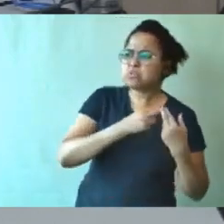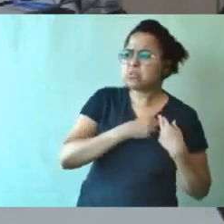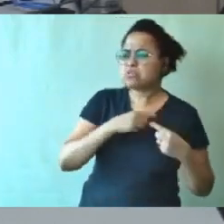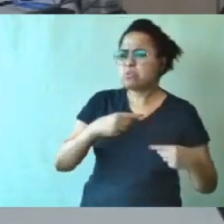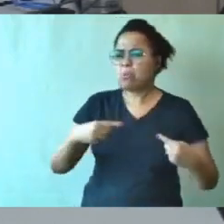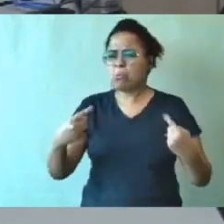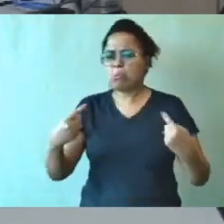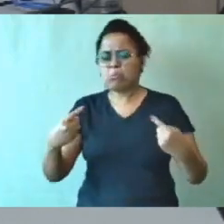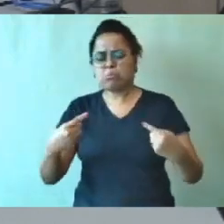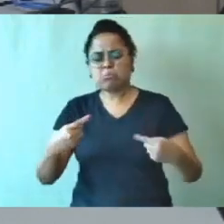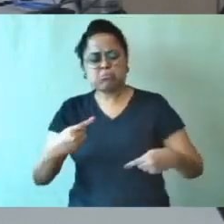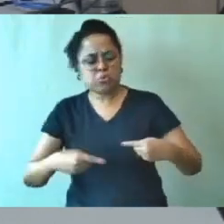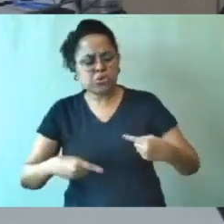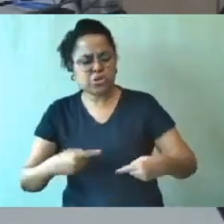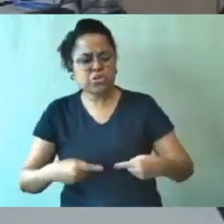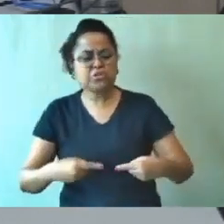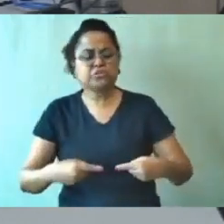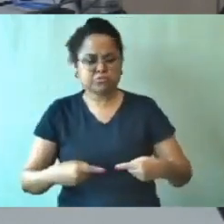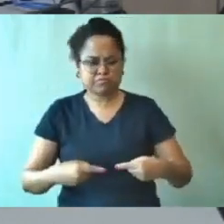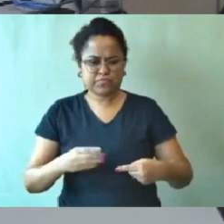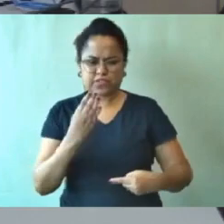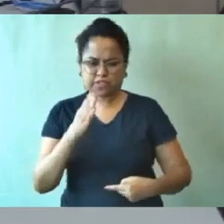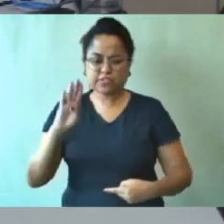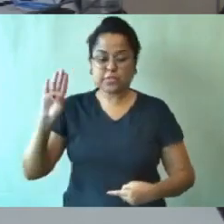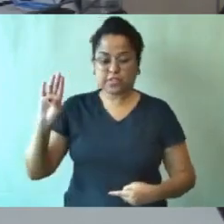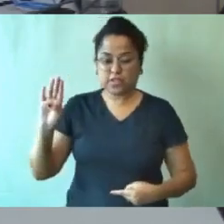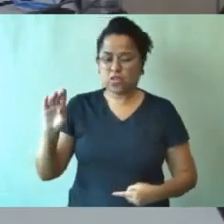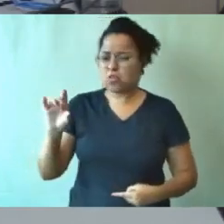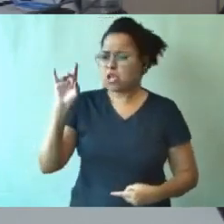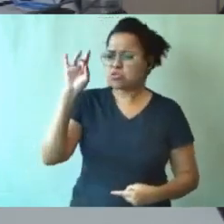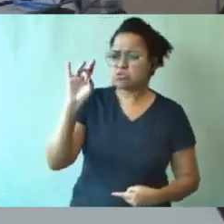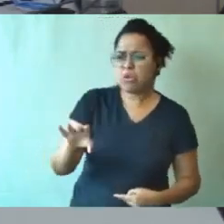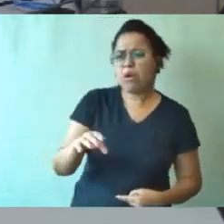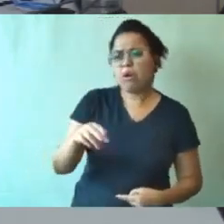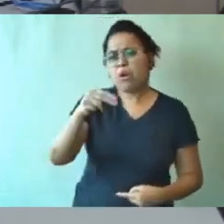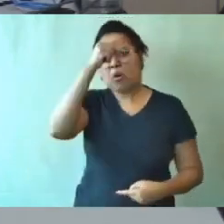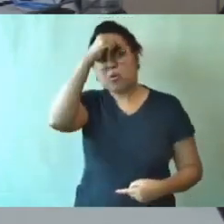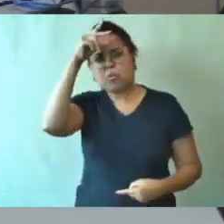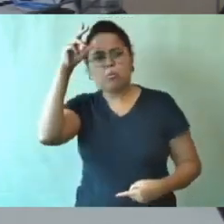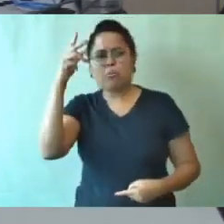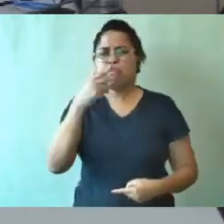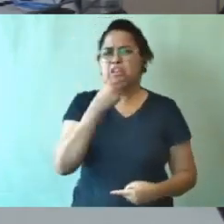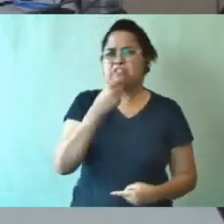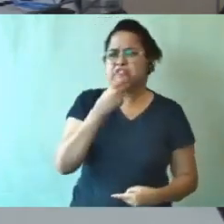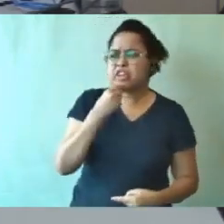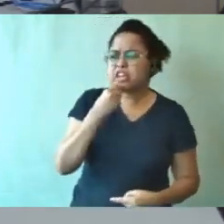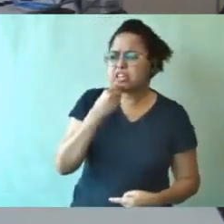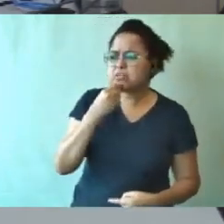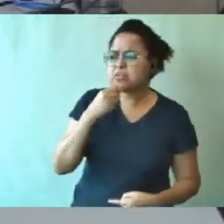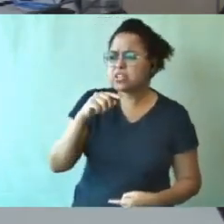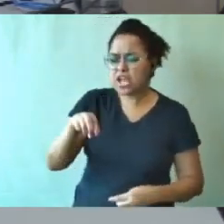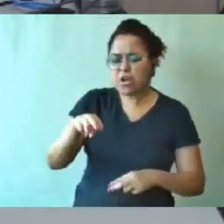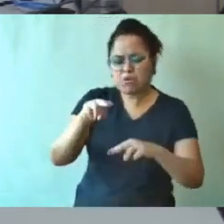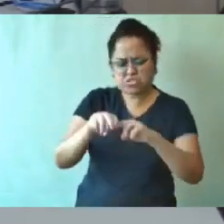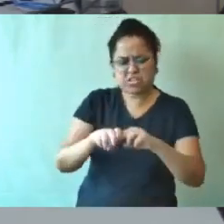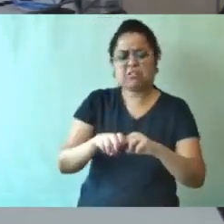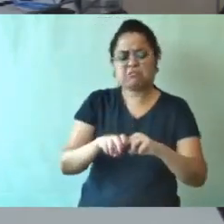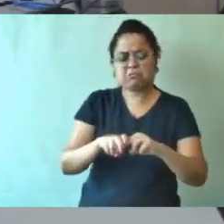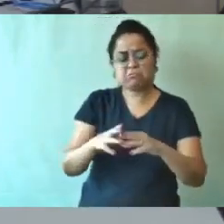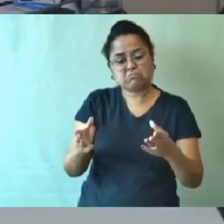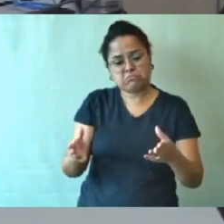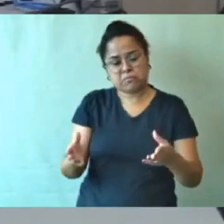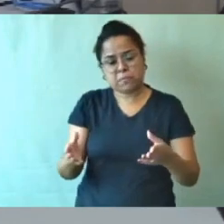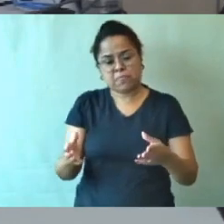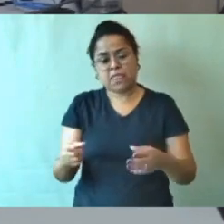que está cobrando. Não é só de um prefeito que está hoje no cargo. Ela tem que ser de todo mundo, inclusive de vocês que estão na operação do